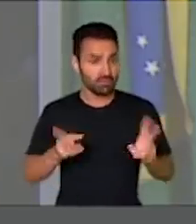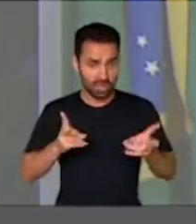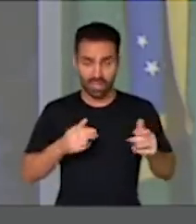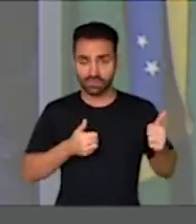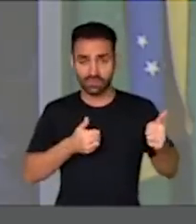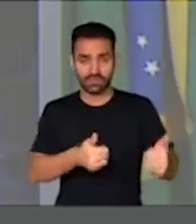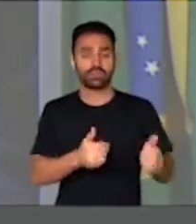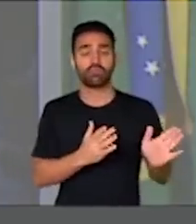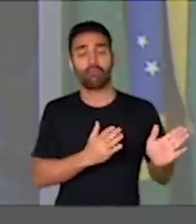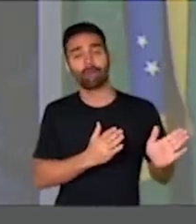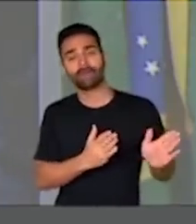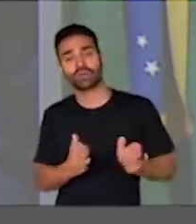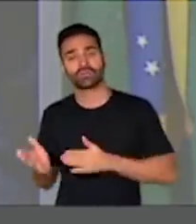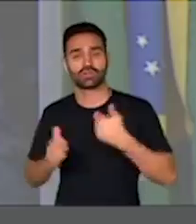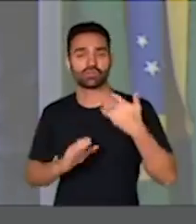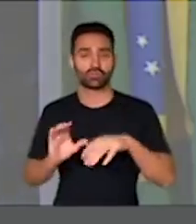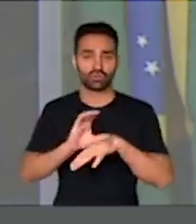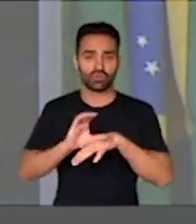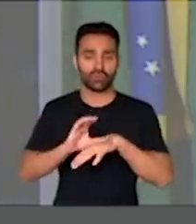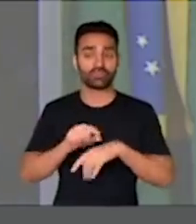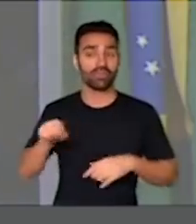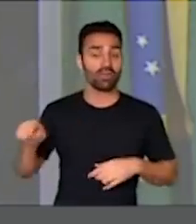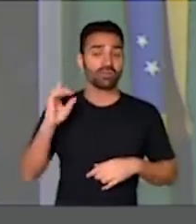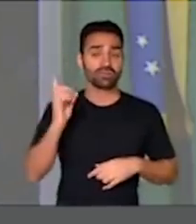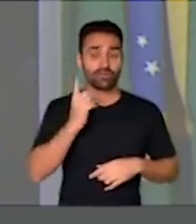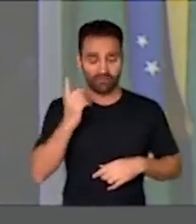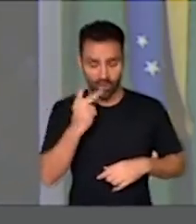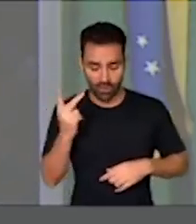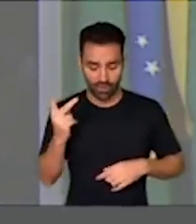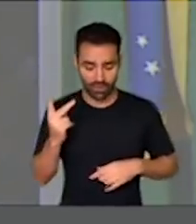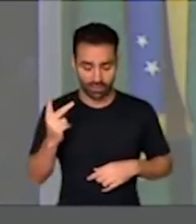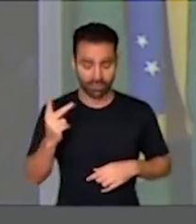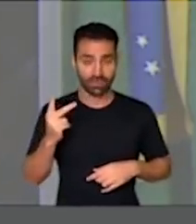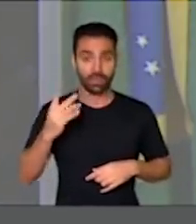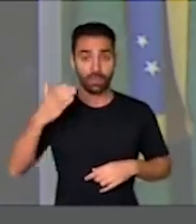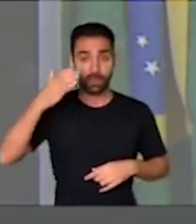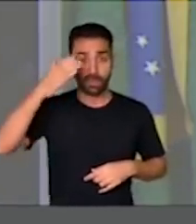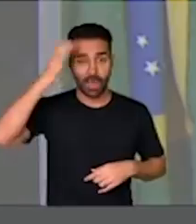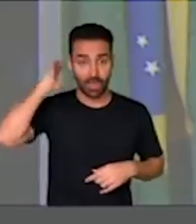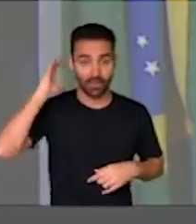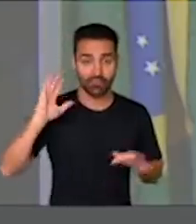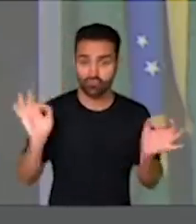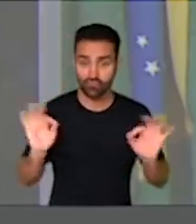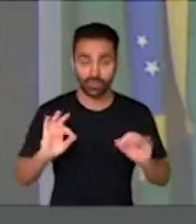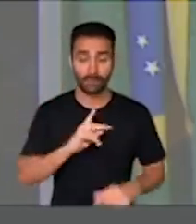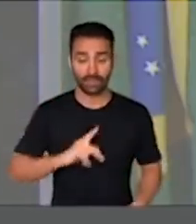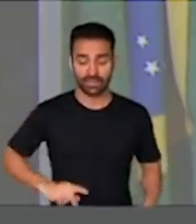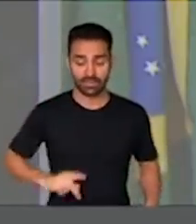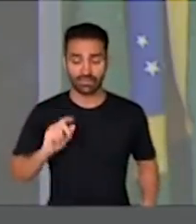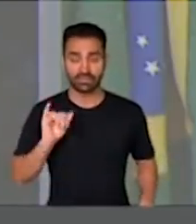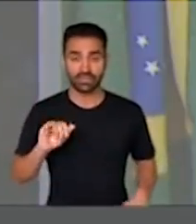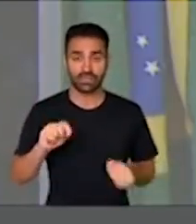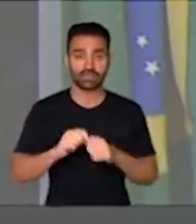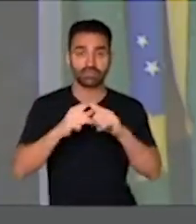constitucional o parlamentar também afirma que temem não teria sido presidente caso disputasse as eleições logo após o